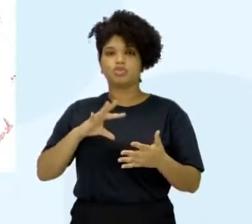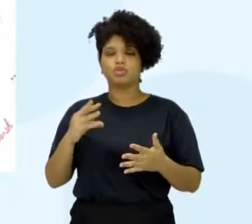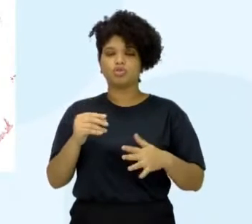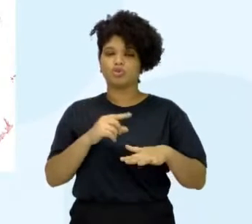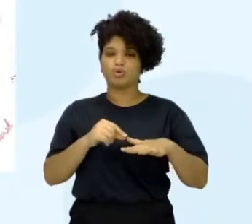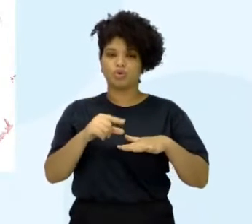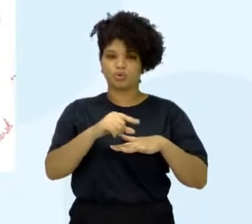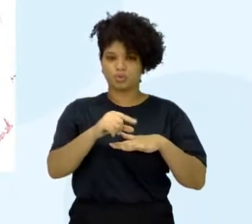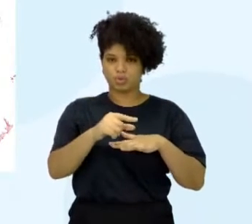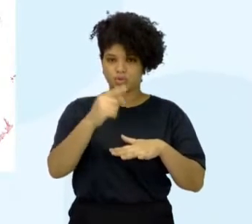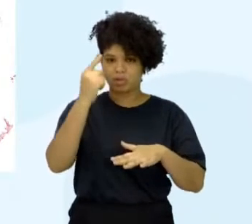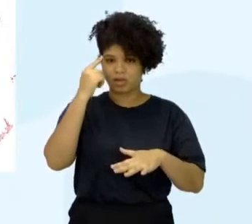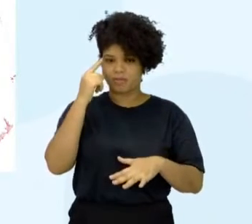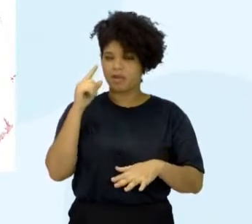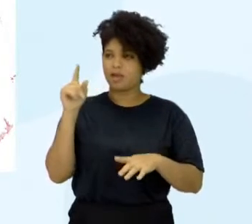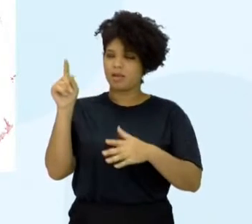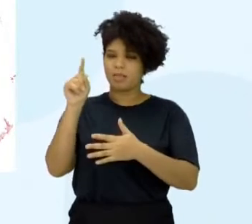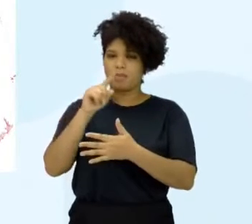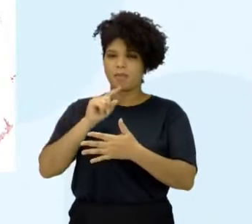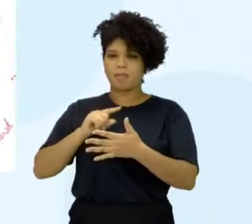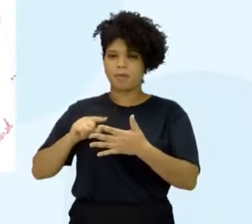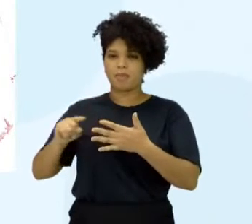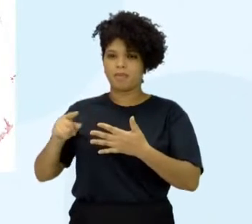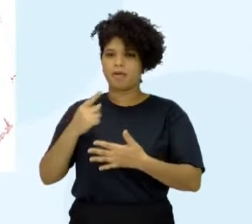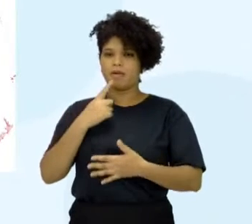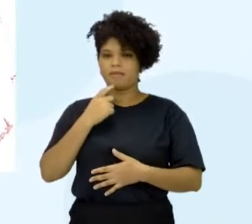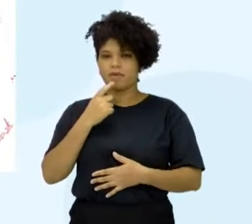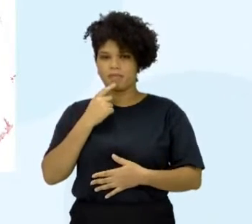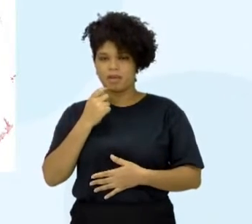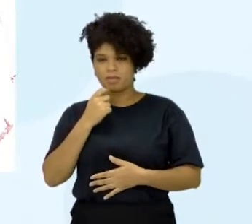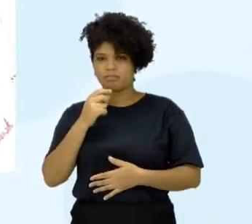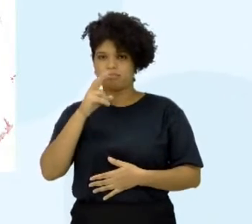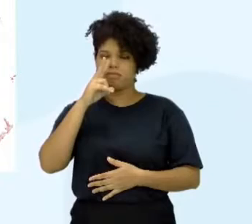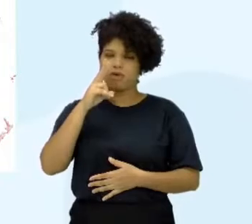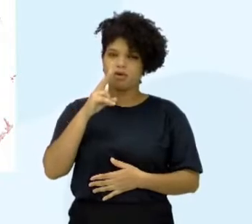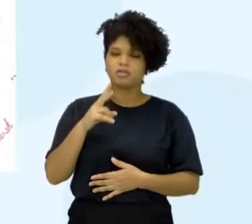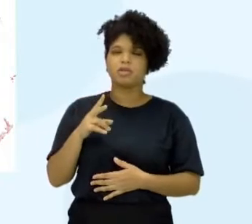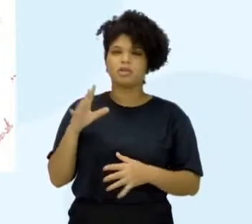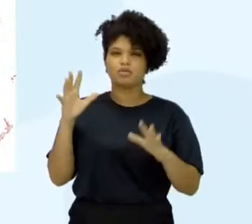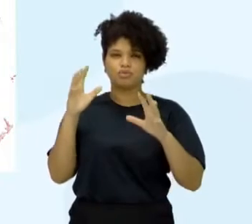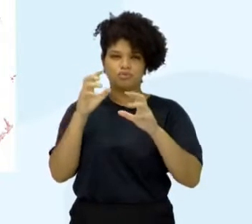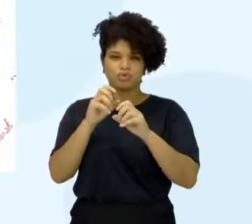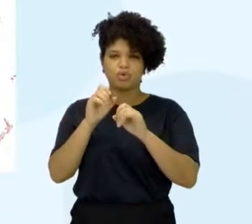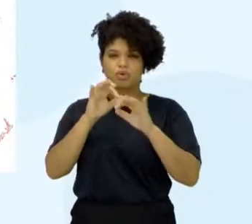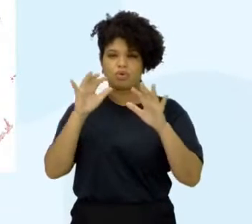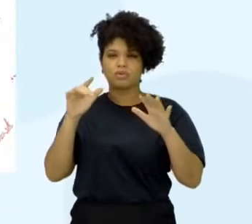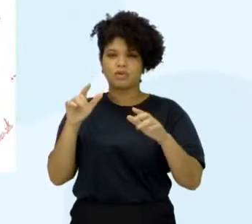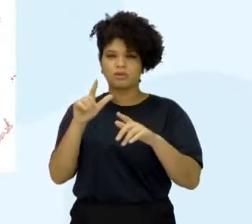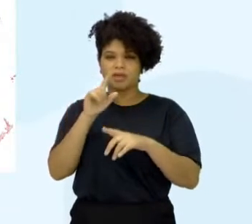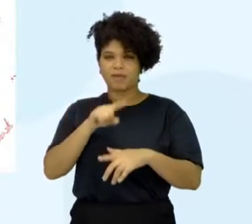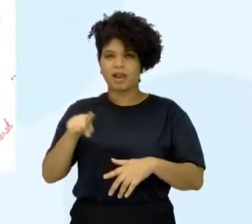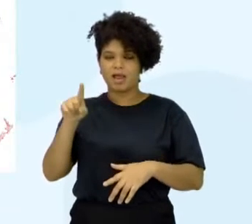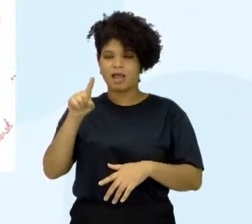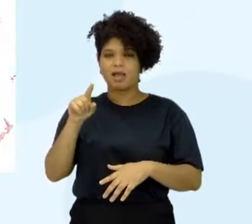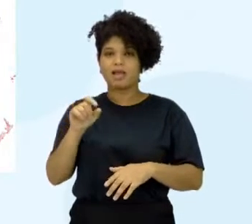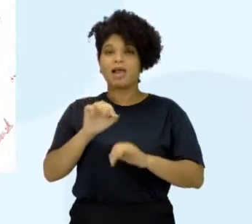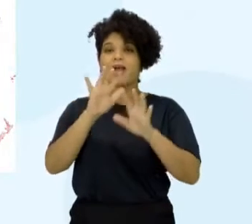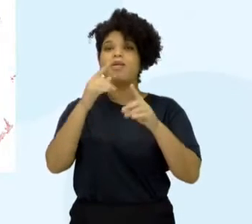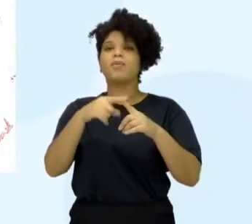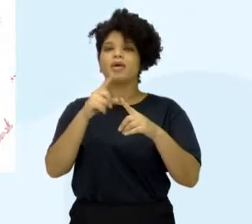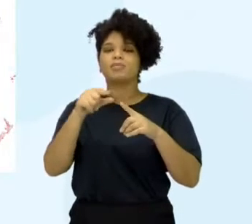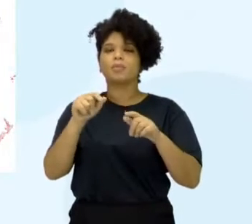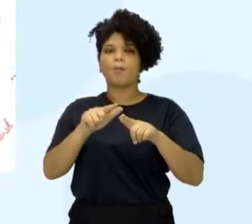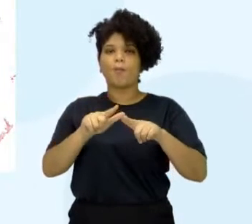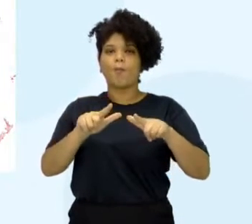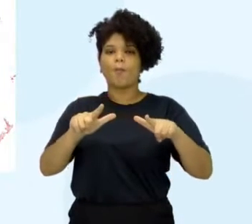continentes aí, né, com seus pontos avermelhados, os mais claros, porque são desertos, que aqui o deserto do Saara, outros,